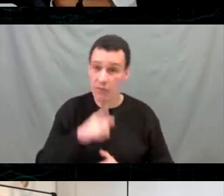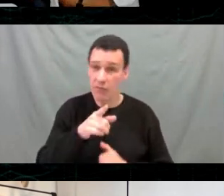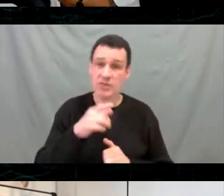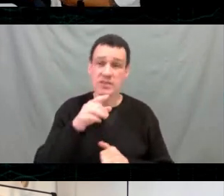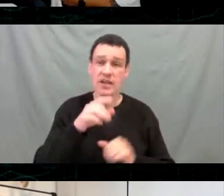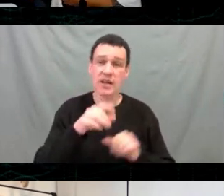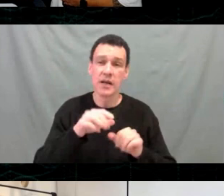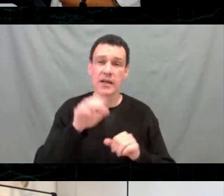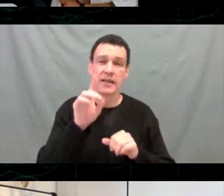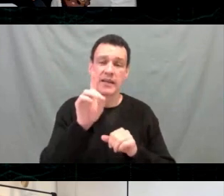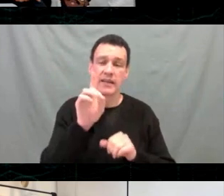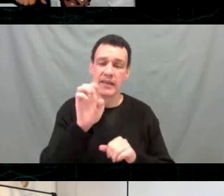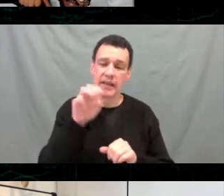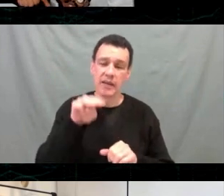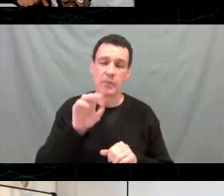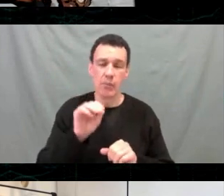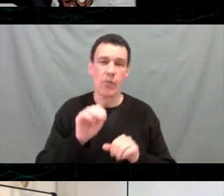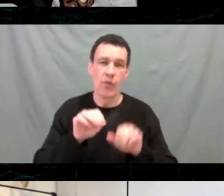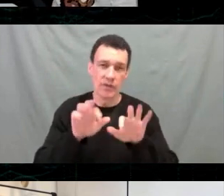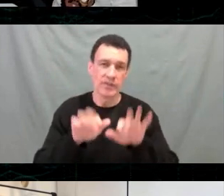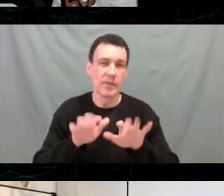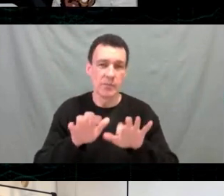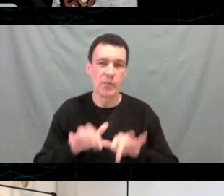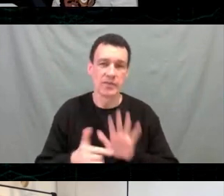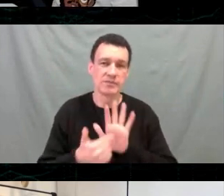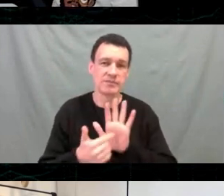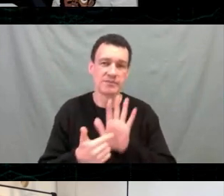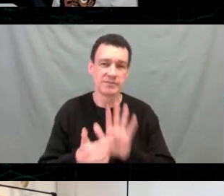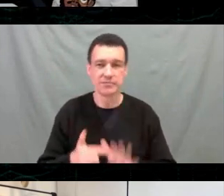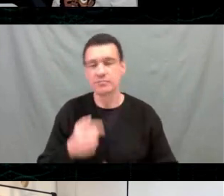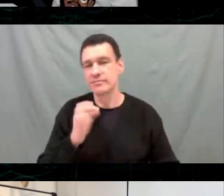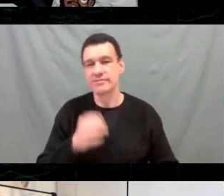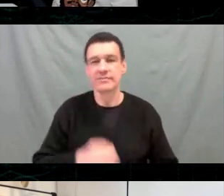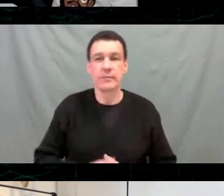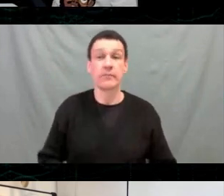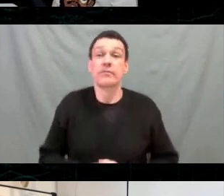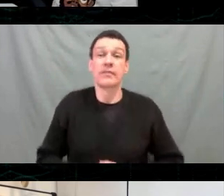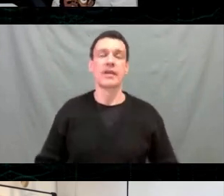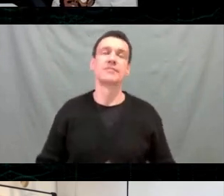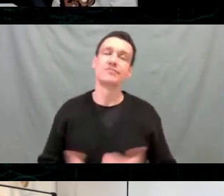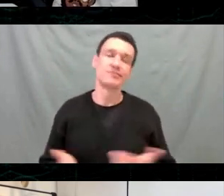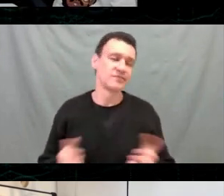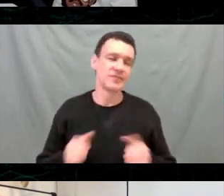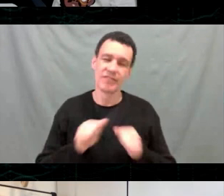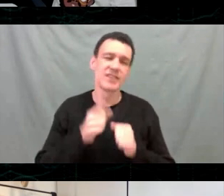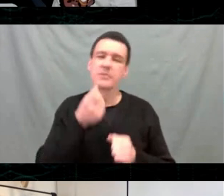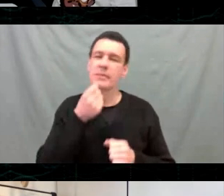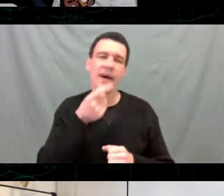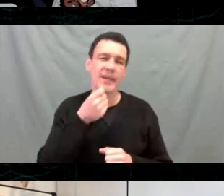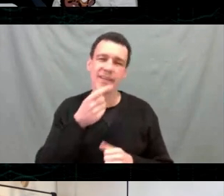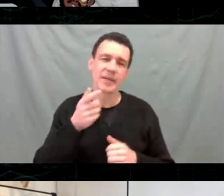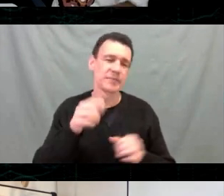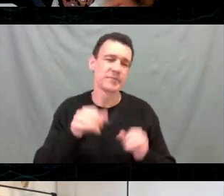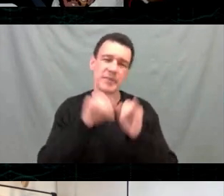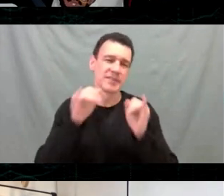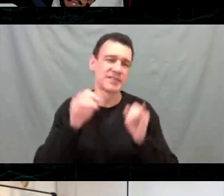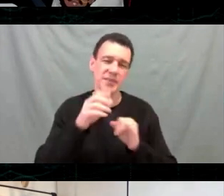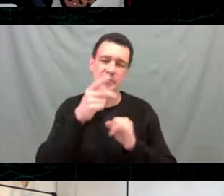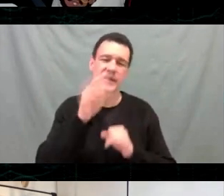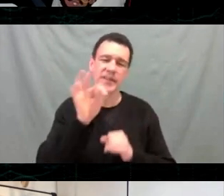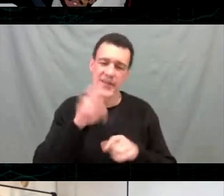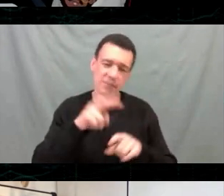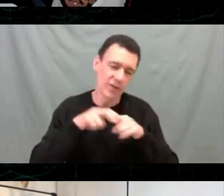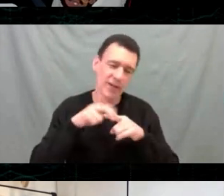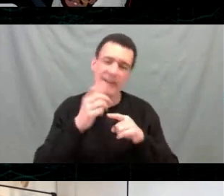Hã? Testou, né? Fiz a piadoca do PT ainda, mas é. Tipo isso.